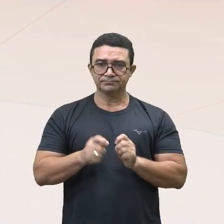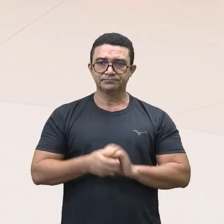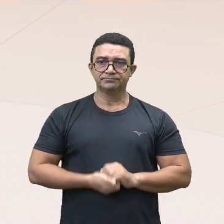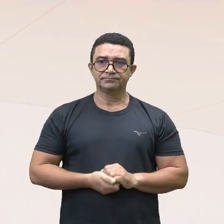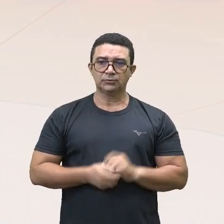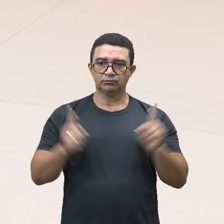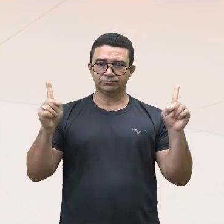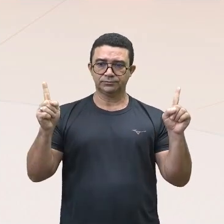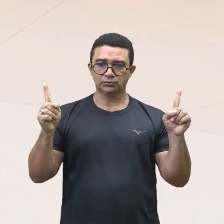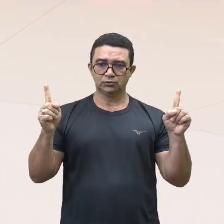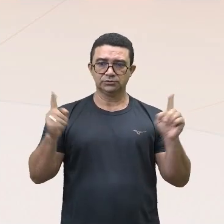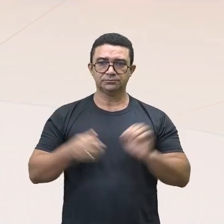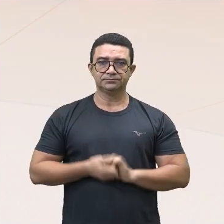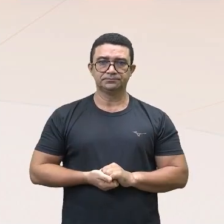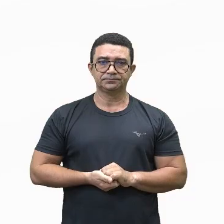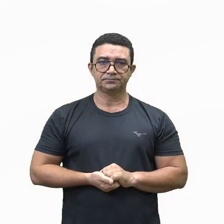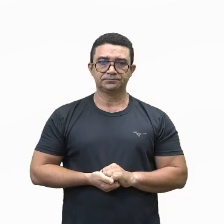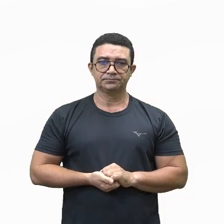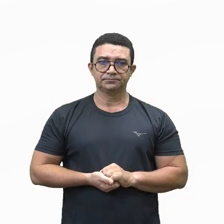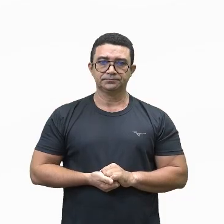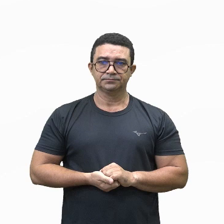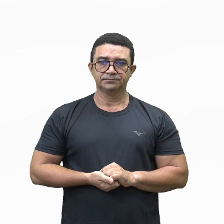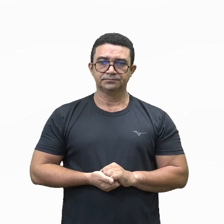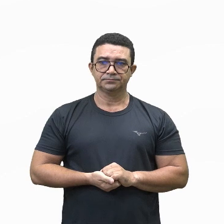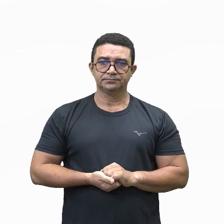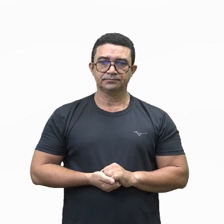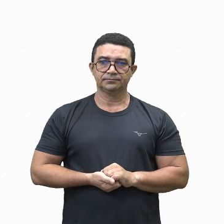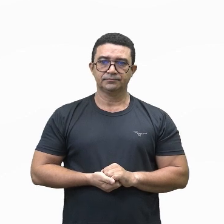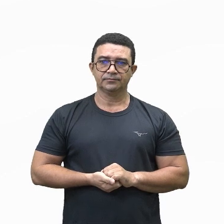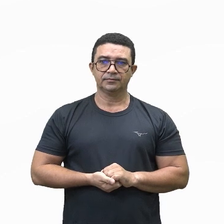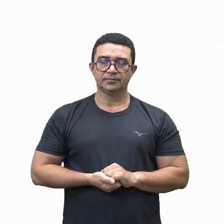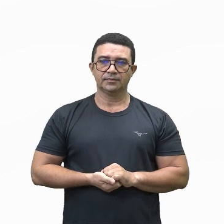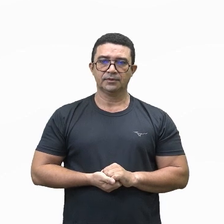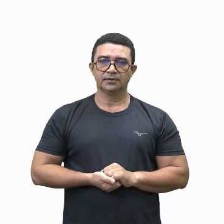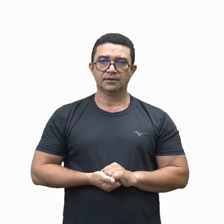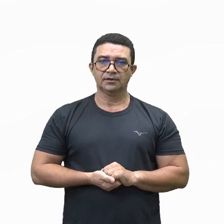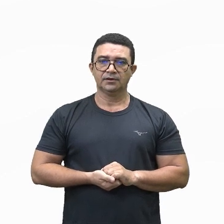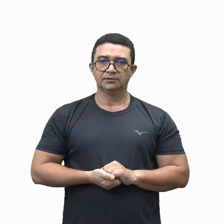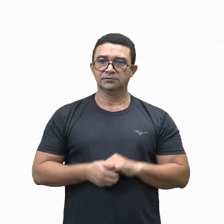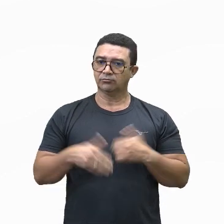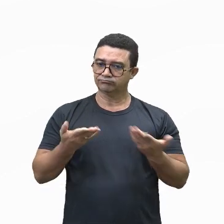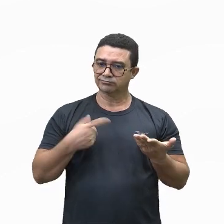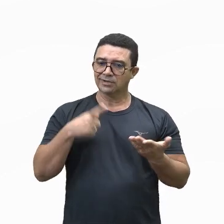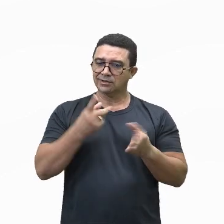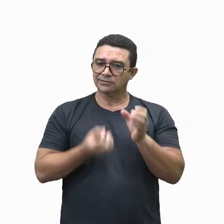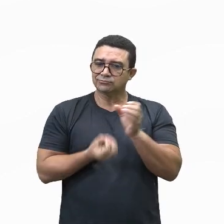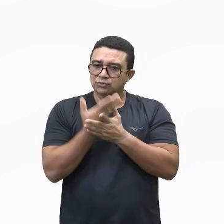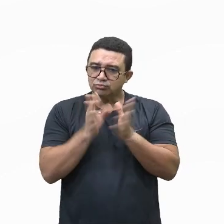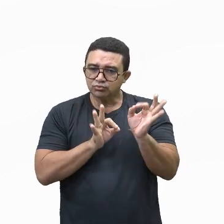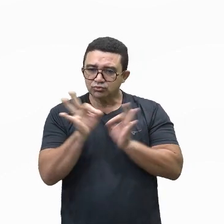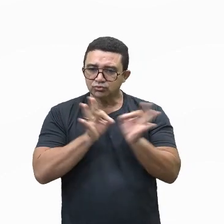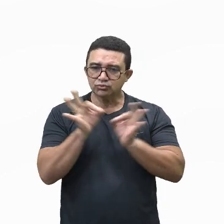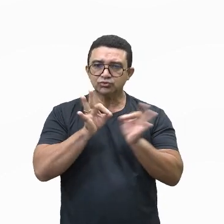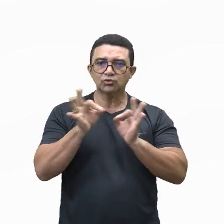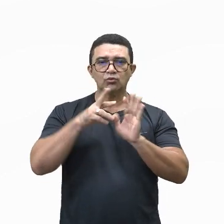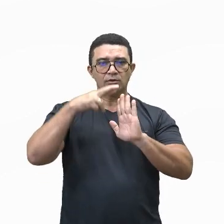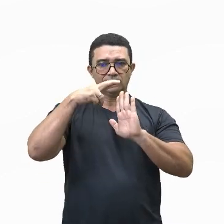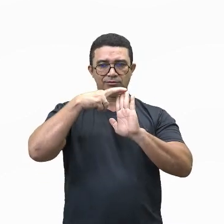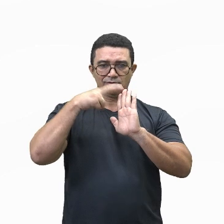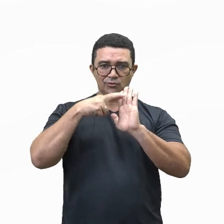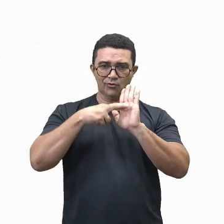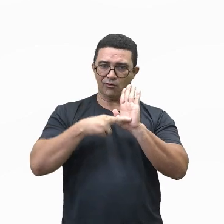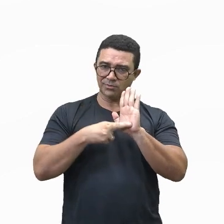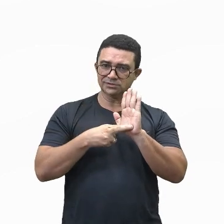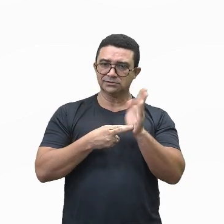Vamos ver então o que são as regulatórias. As políticas regulatórias têm a ver com a criação